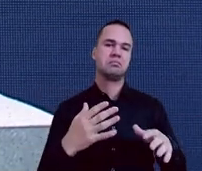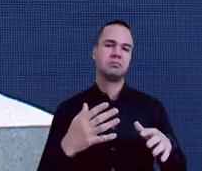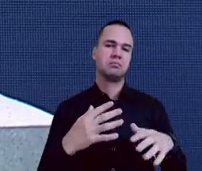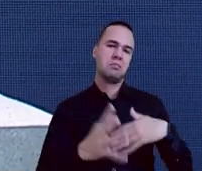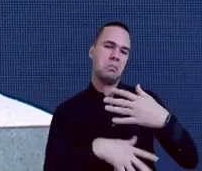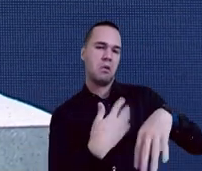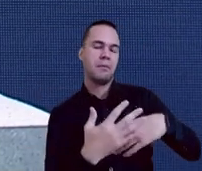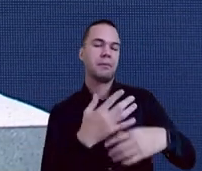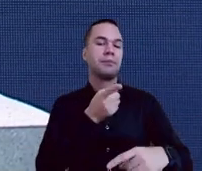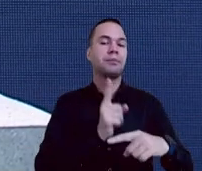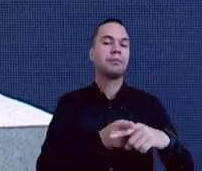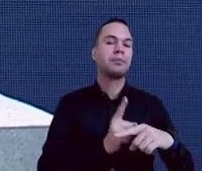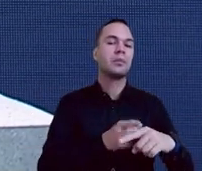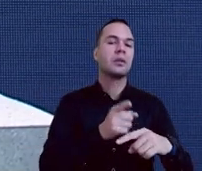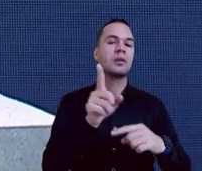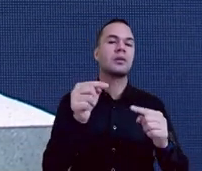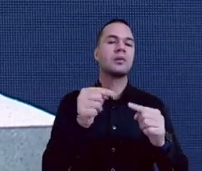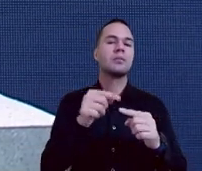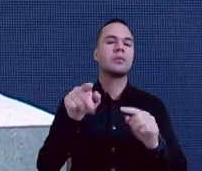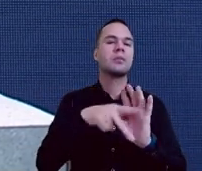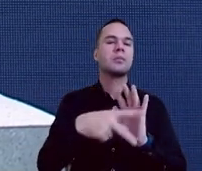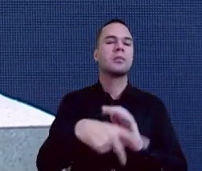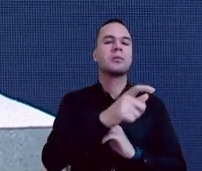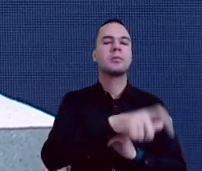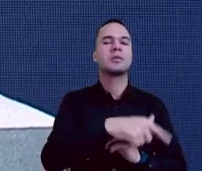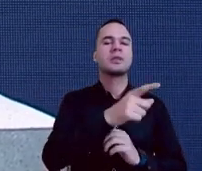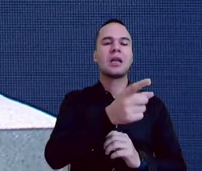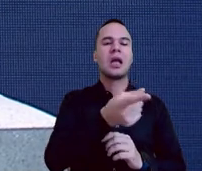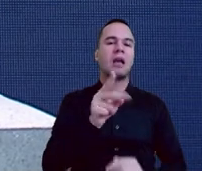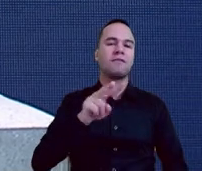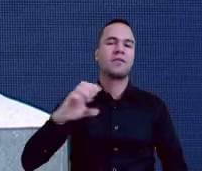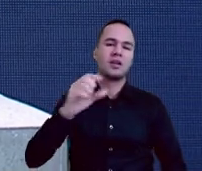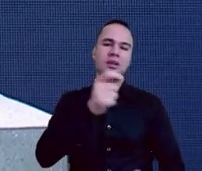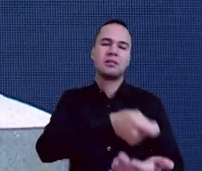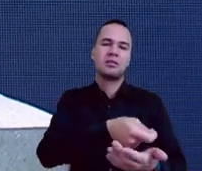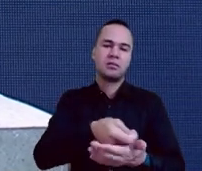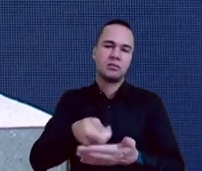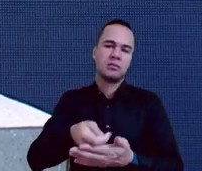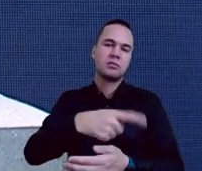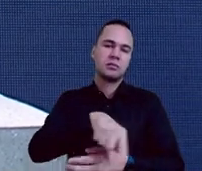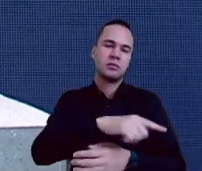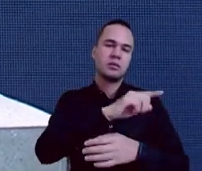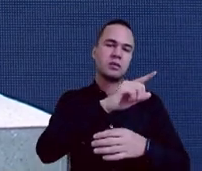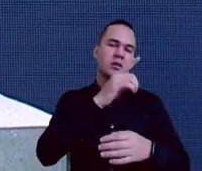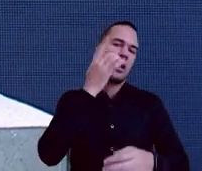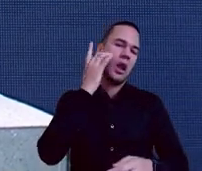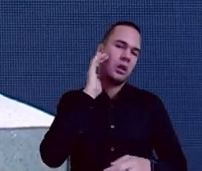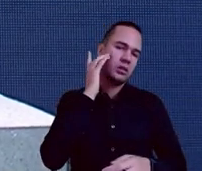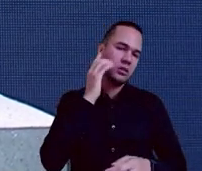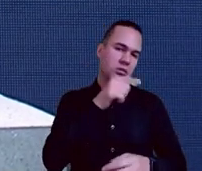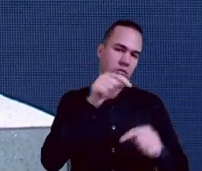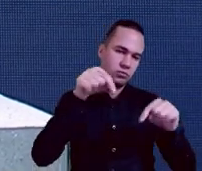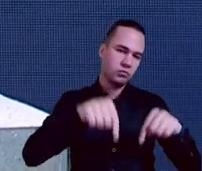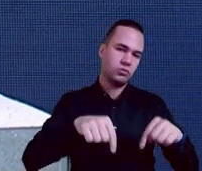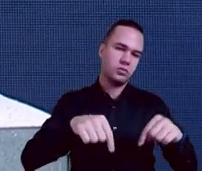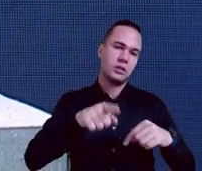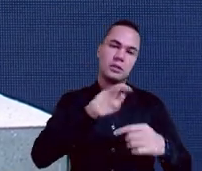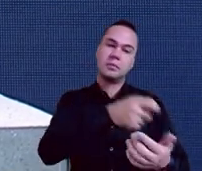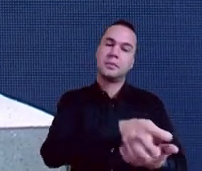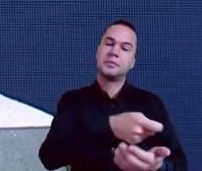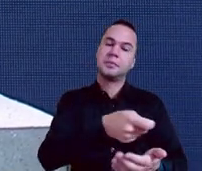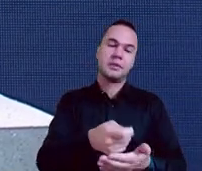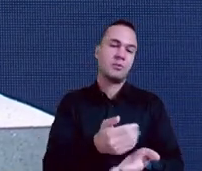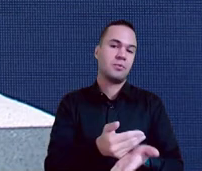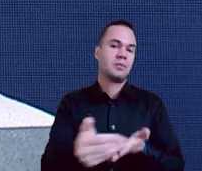do Stage do universo né a gente investe num estágio City talvez a gente seja a casa aqui que investe mais cedo nas